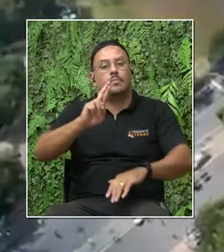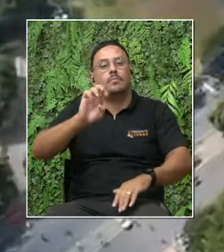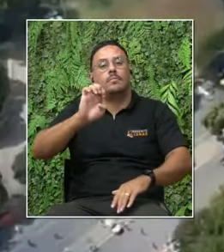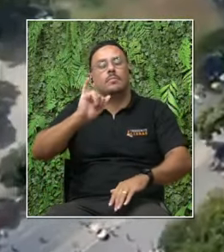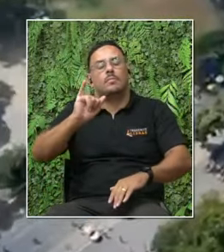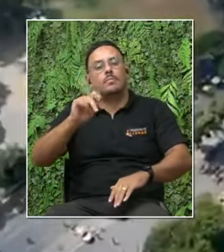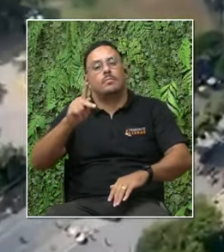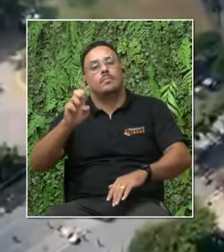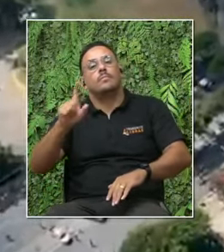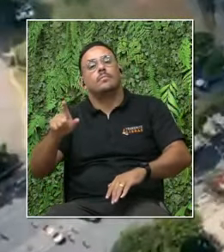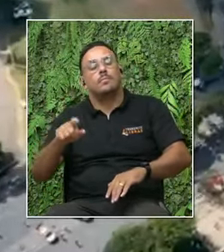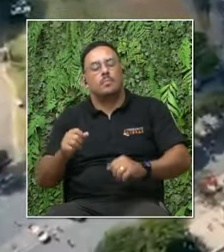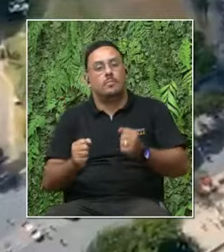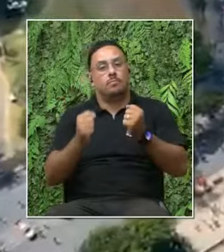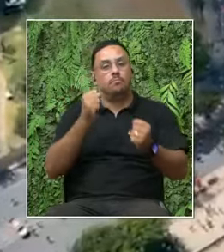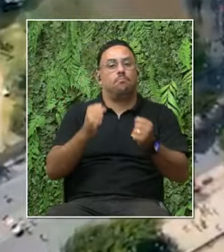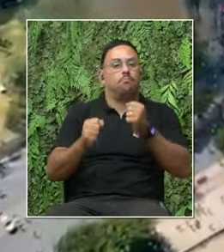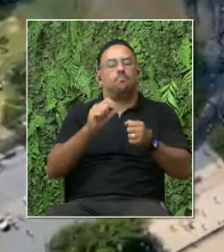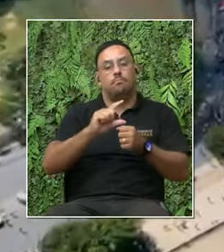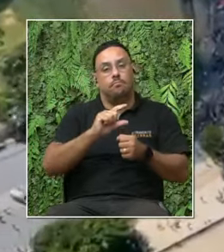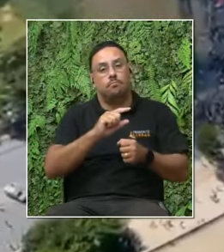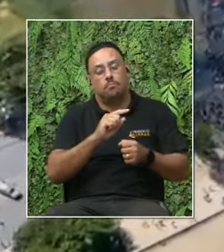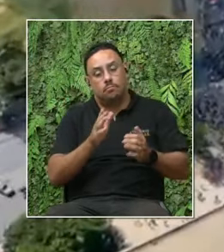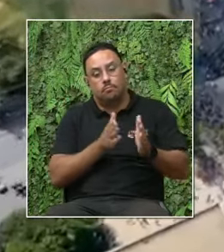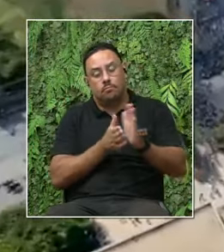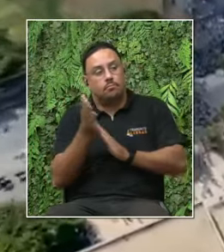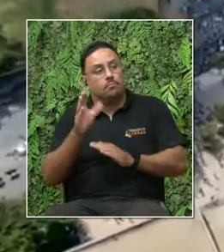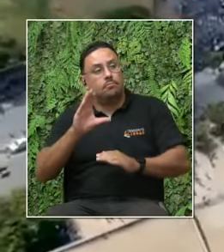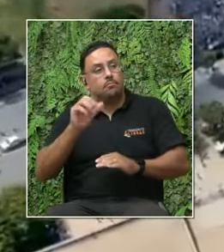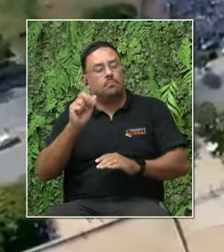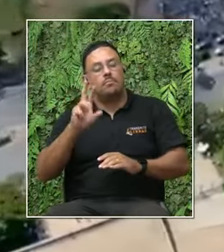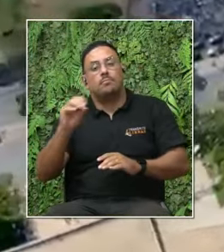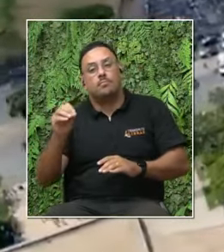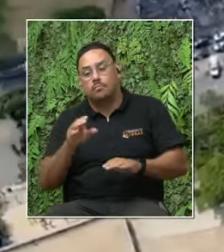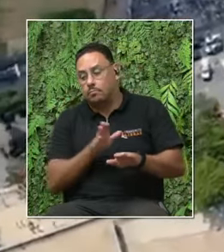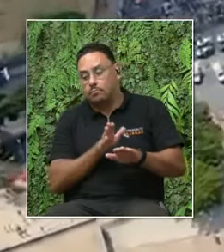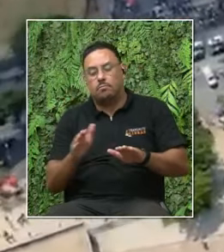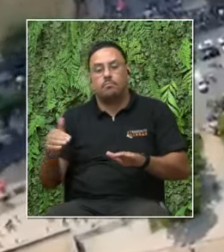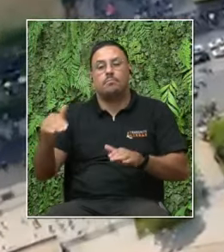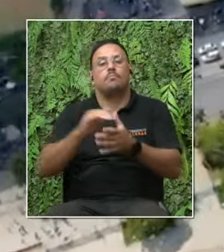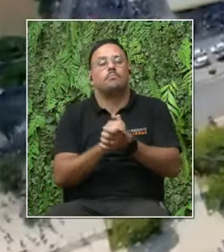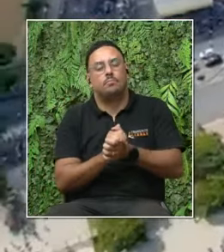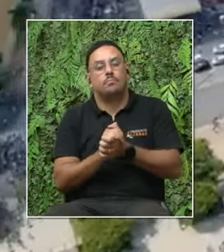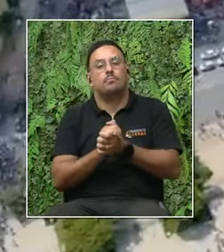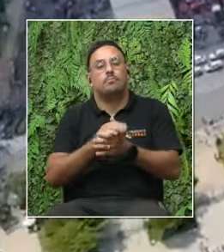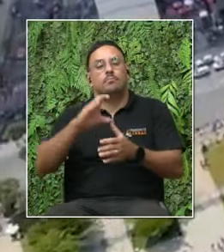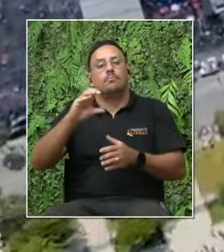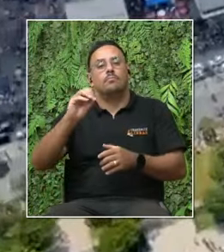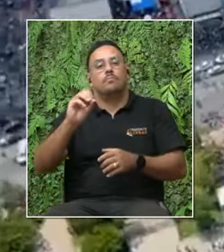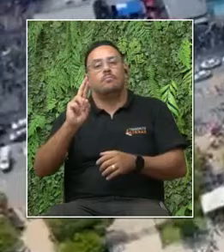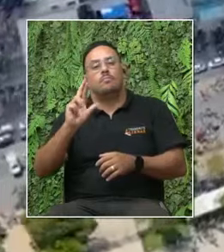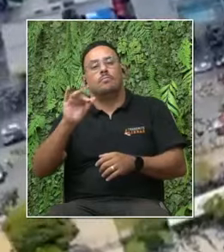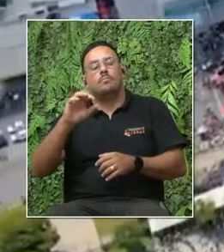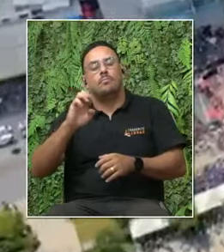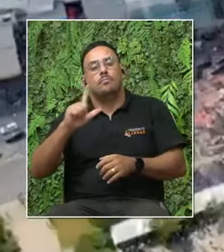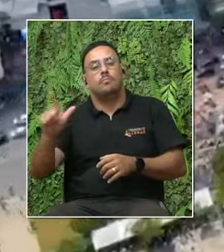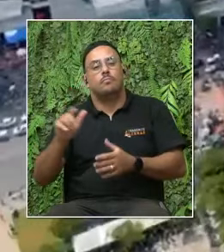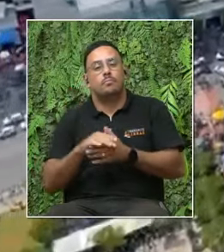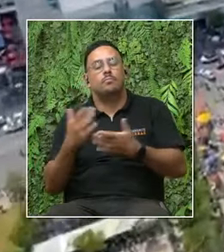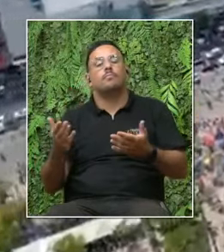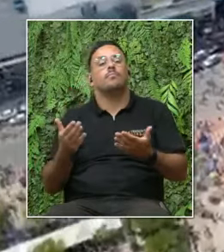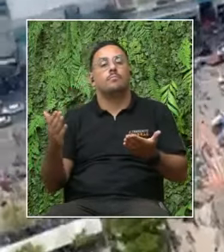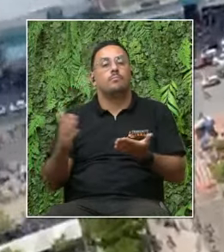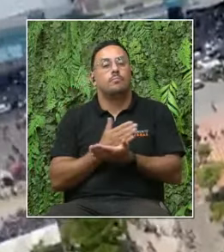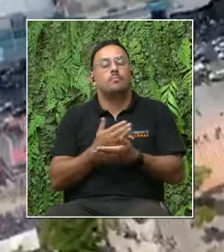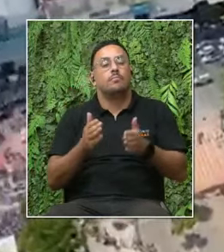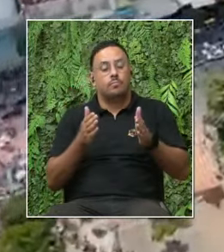motoristas que saem da Avenida Carlos Lu só tem acesso ao estádio pela Avenida Coronel Oscar Pascoal e aqueles que